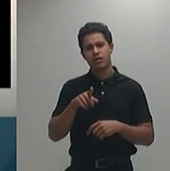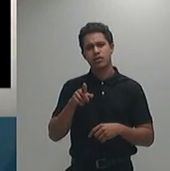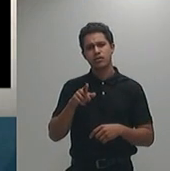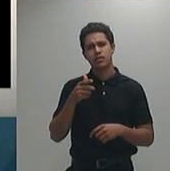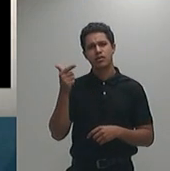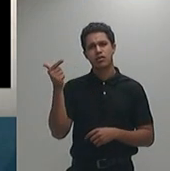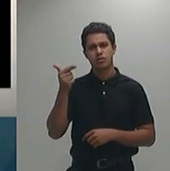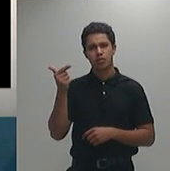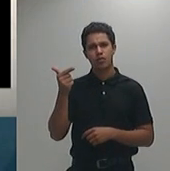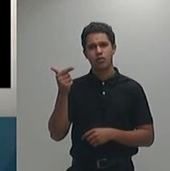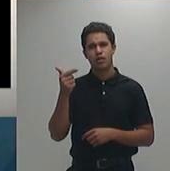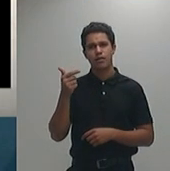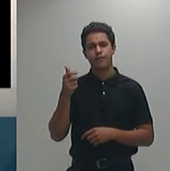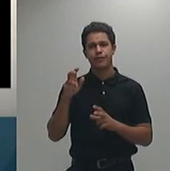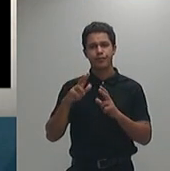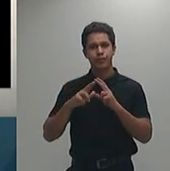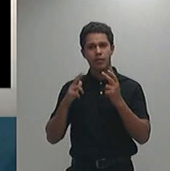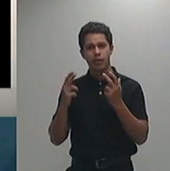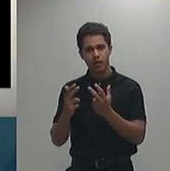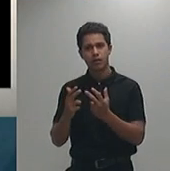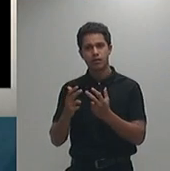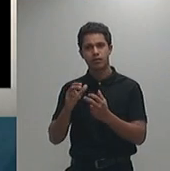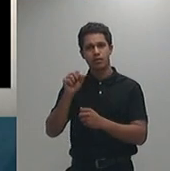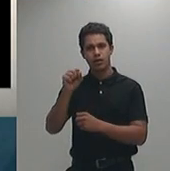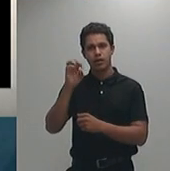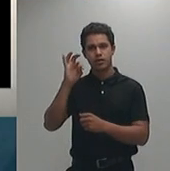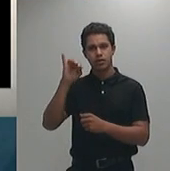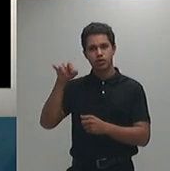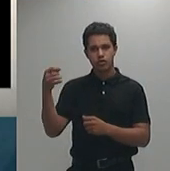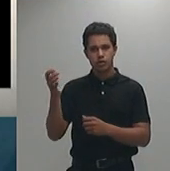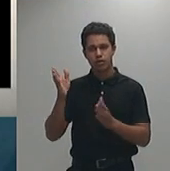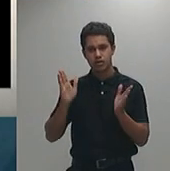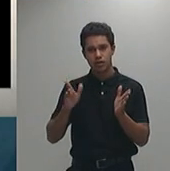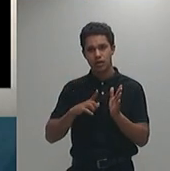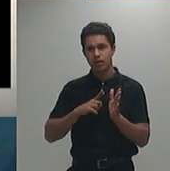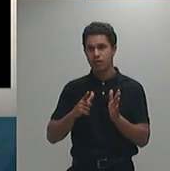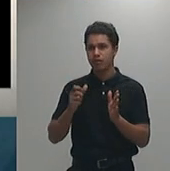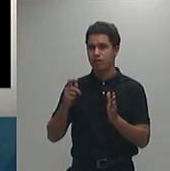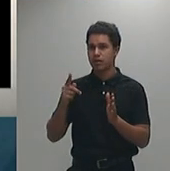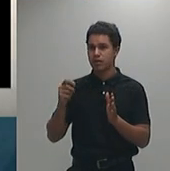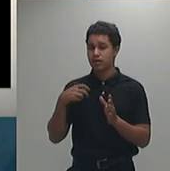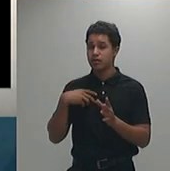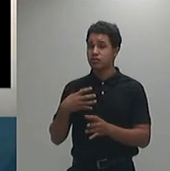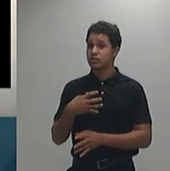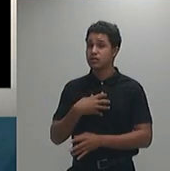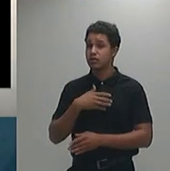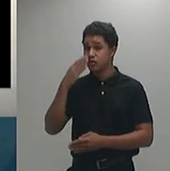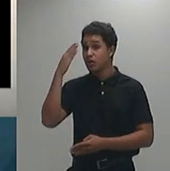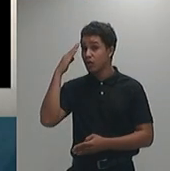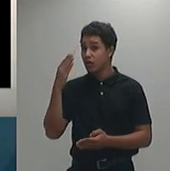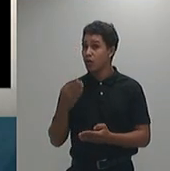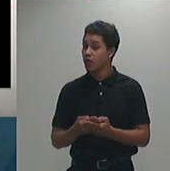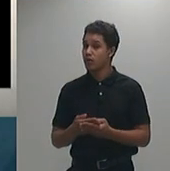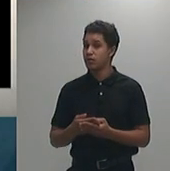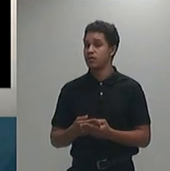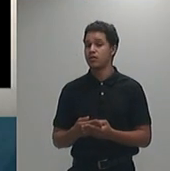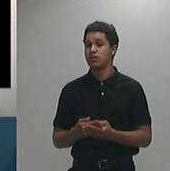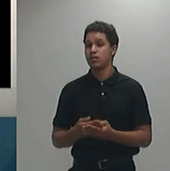o STJ já tem precedentes no sentido de reconhecer a